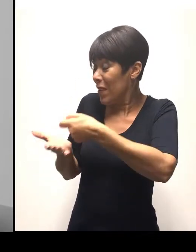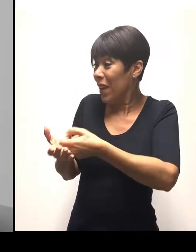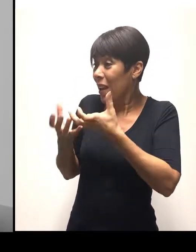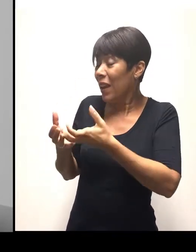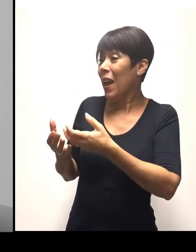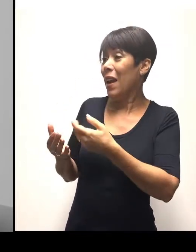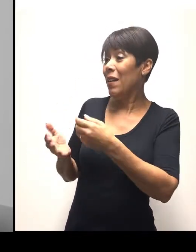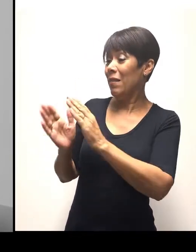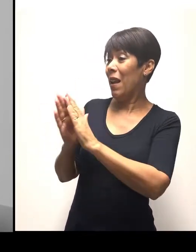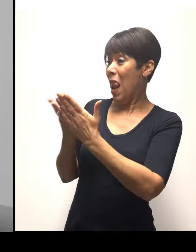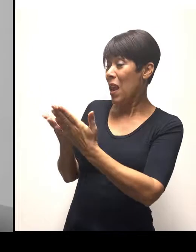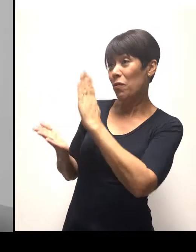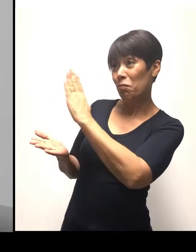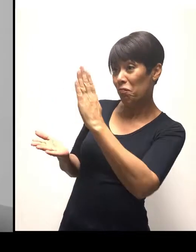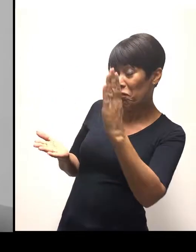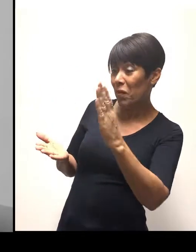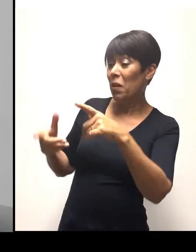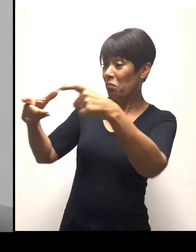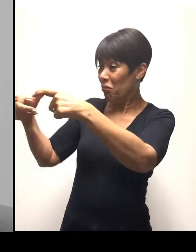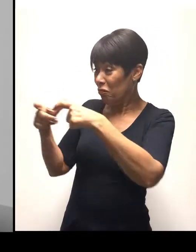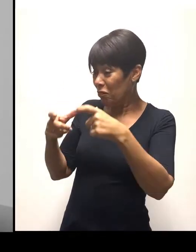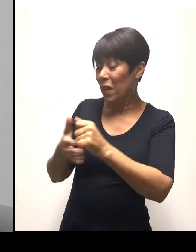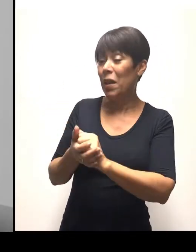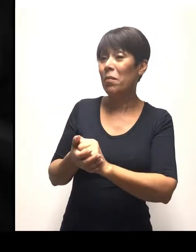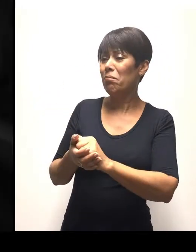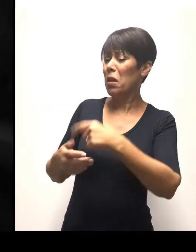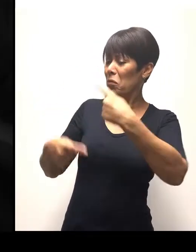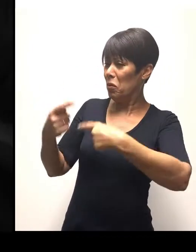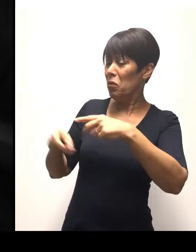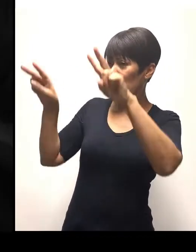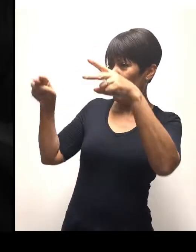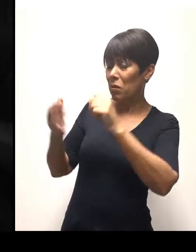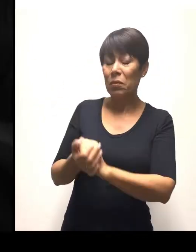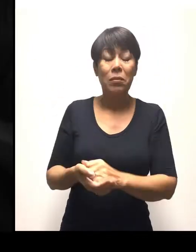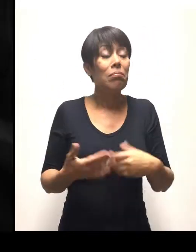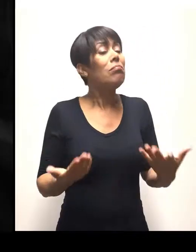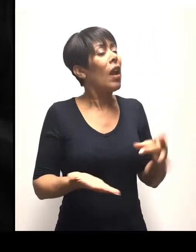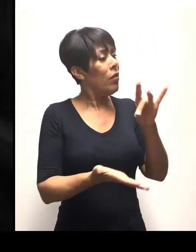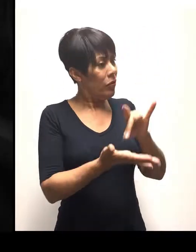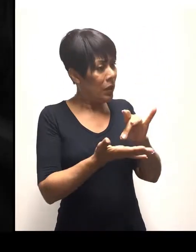nas bibliotecas, que os clubes de leitura tratem desse assunto. Né? Então eu acho que